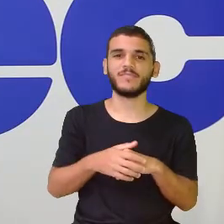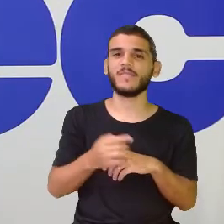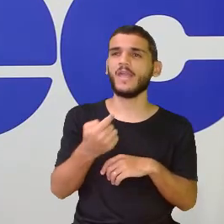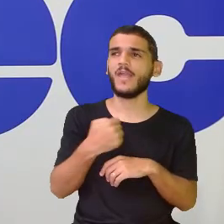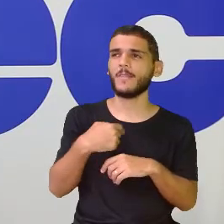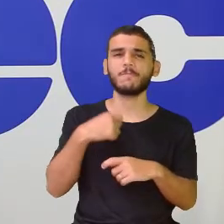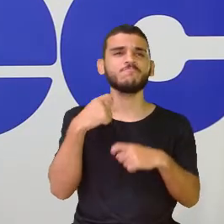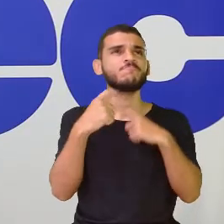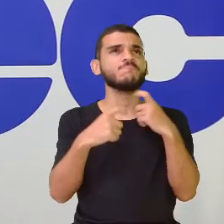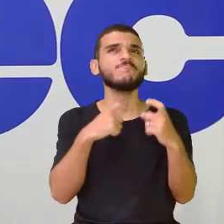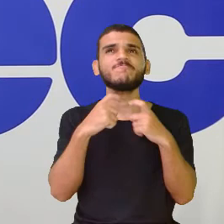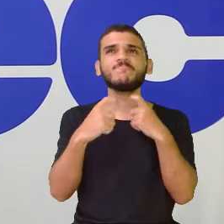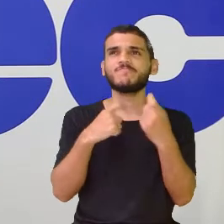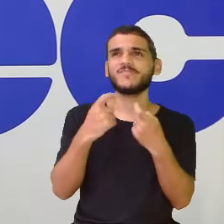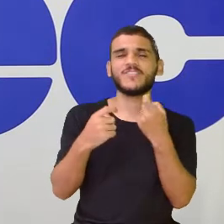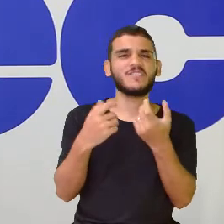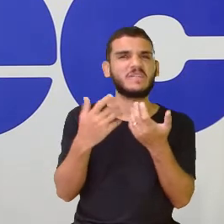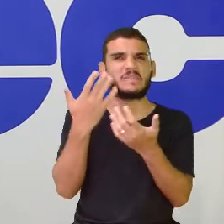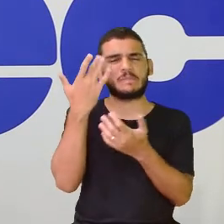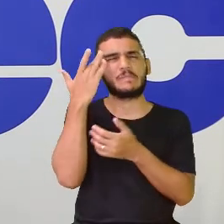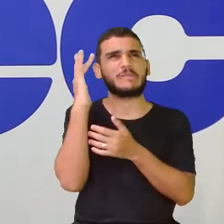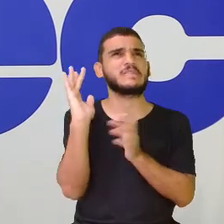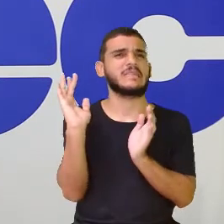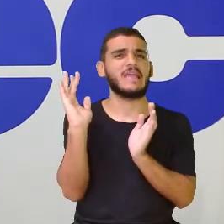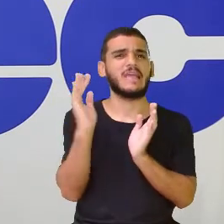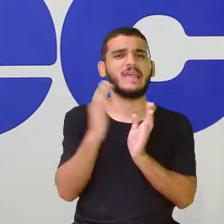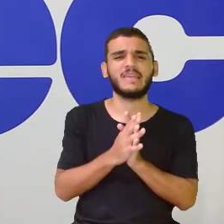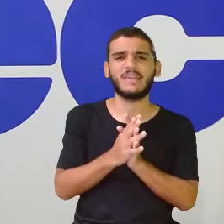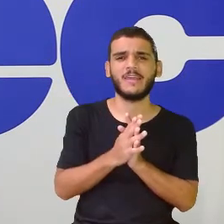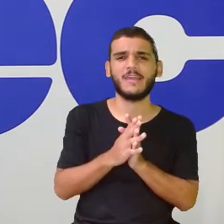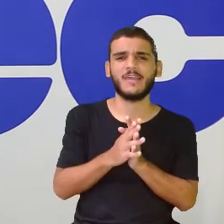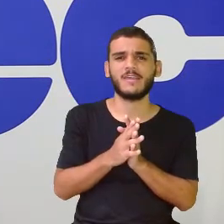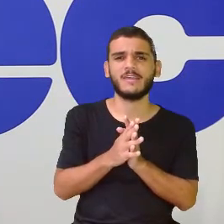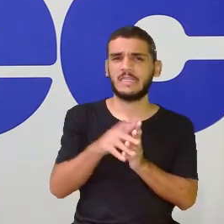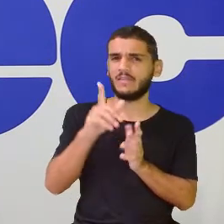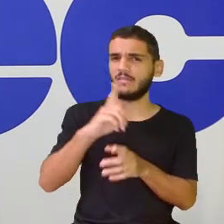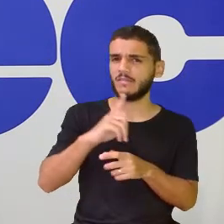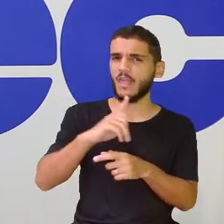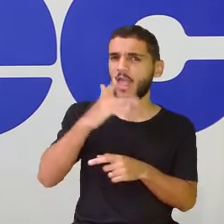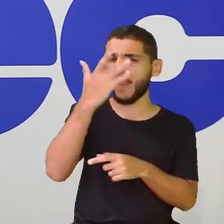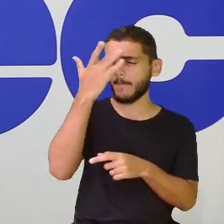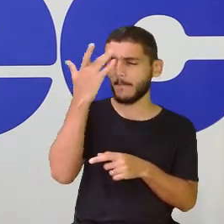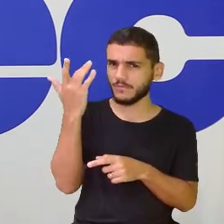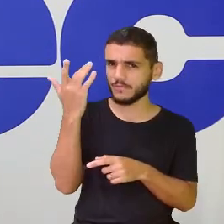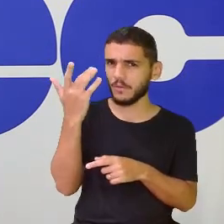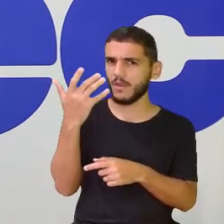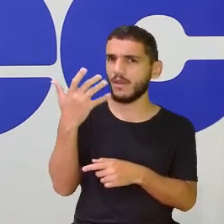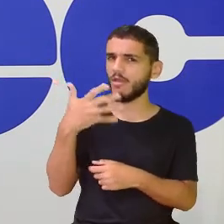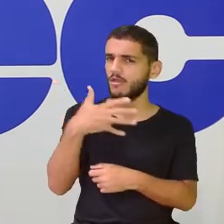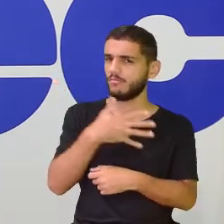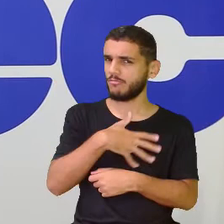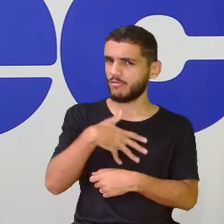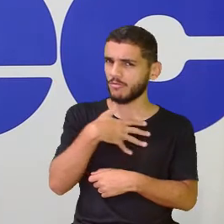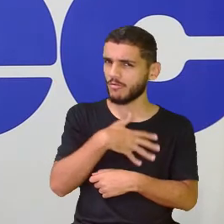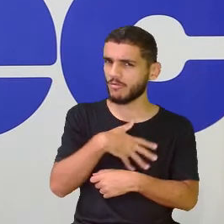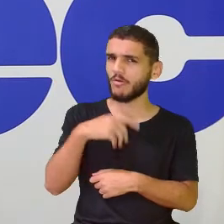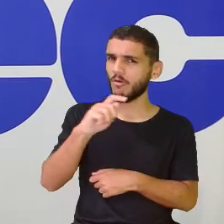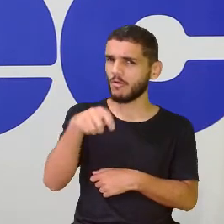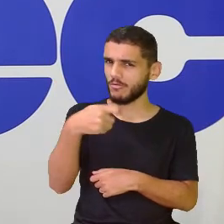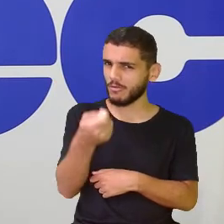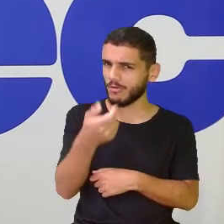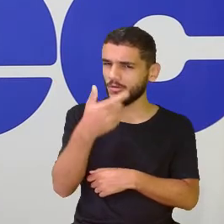dúvida, entendeu, professora Mauricéia? Será que existe alguém que goste?